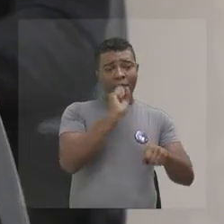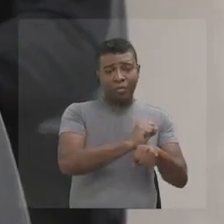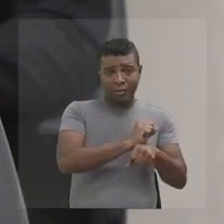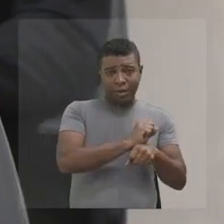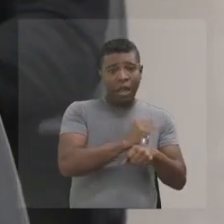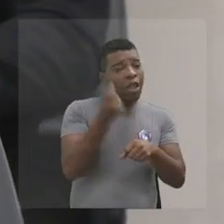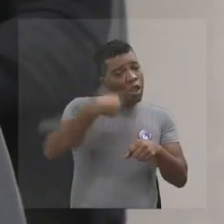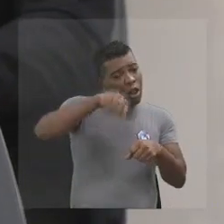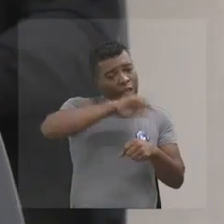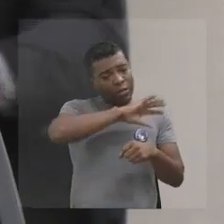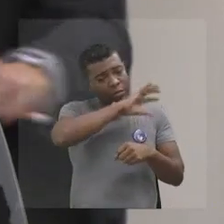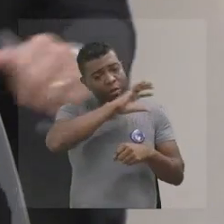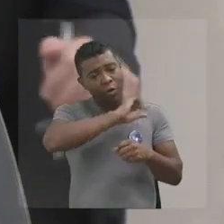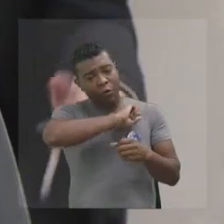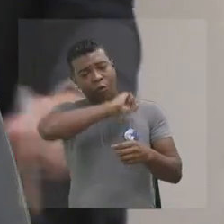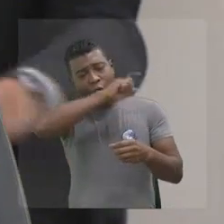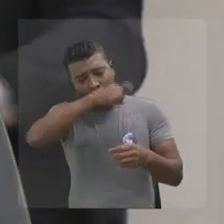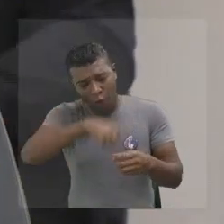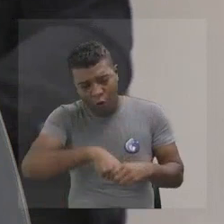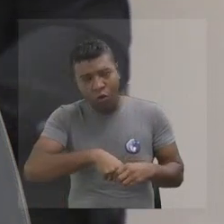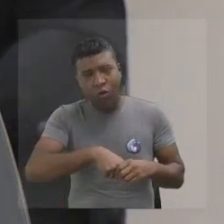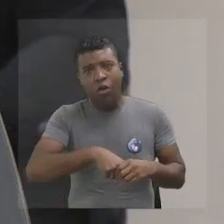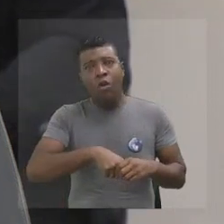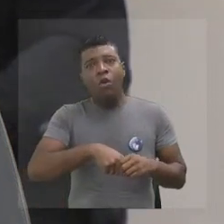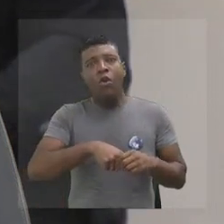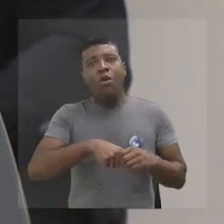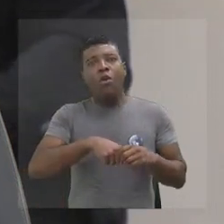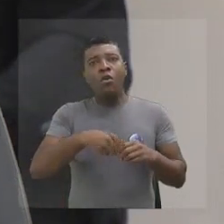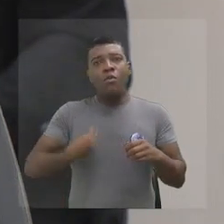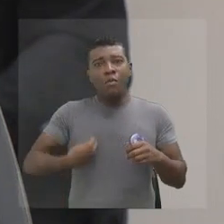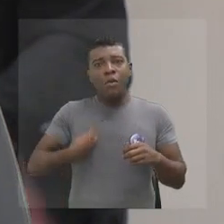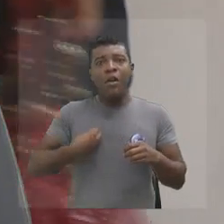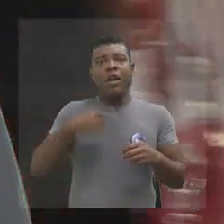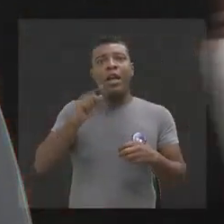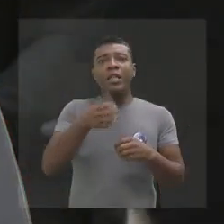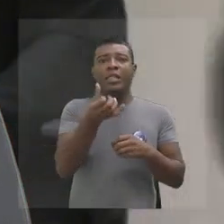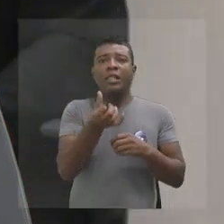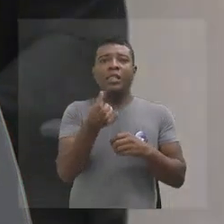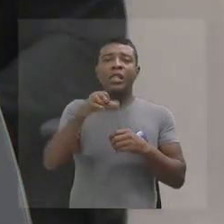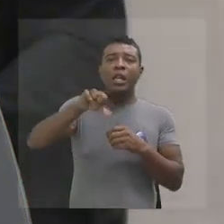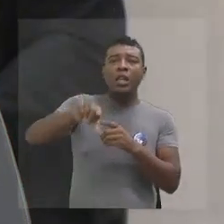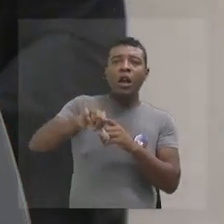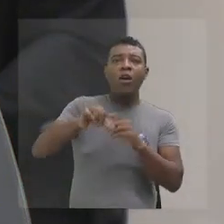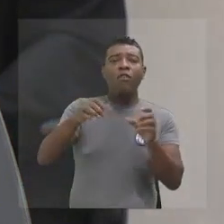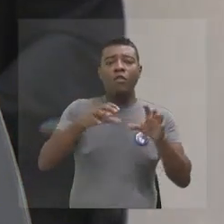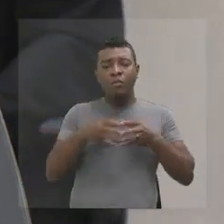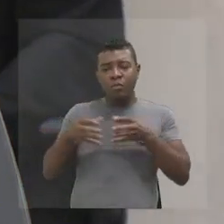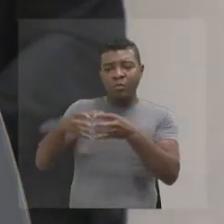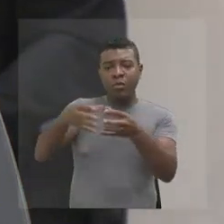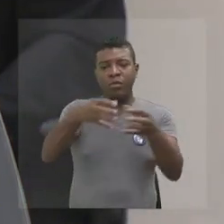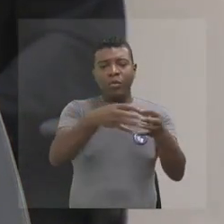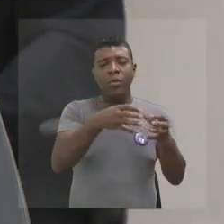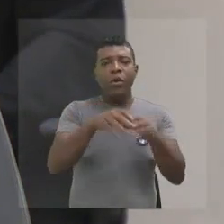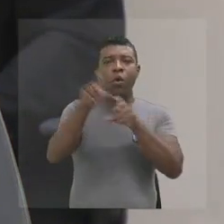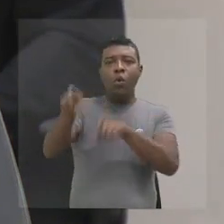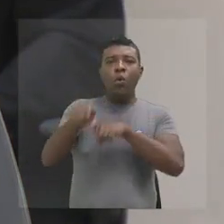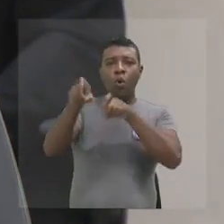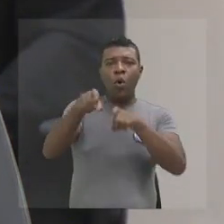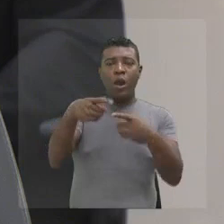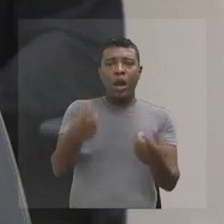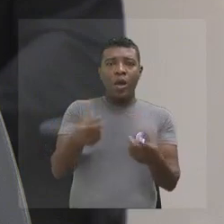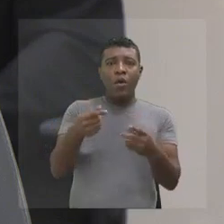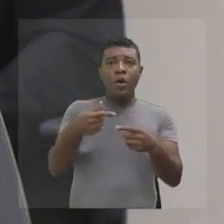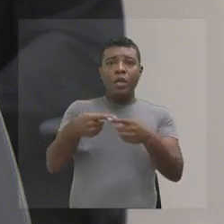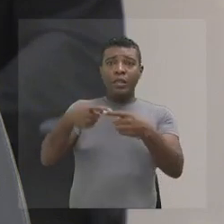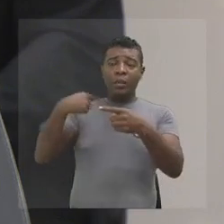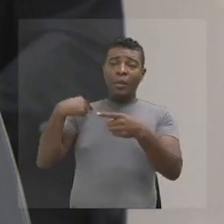estamos finalizando a primeira etapa com 69 comunidades rurais e no final do ano passado nós assinamos né